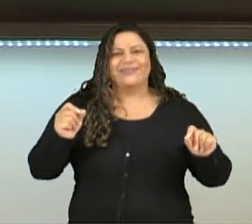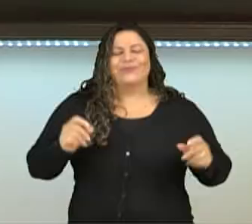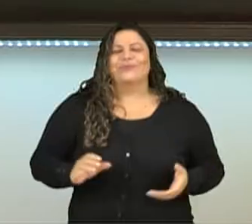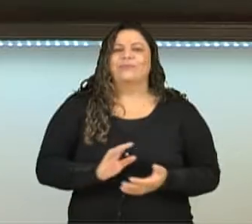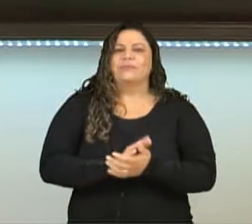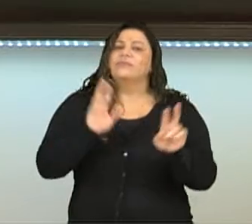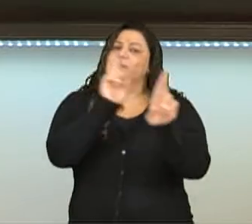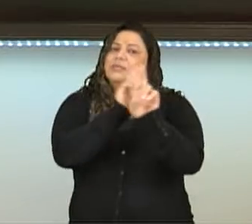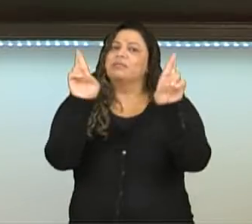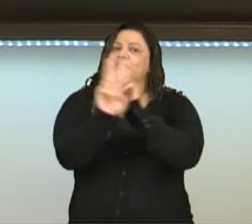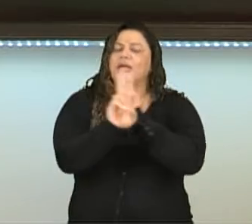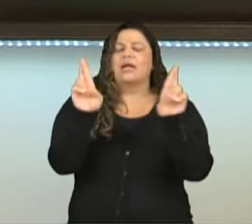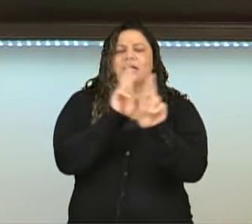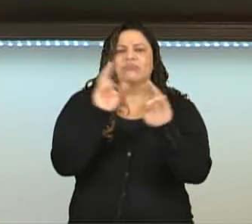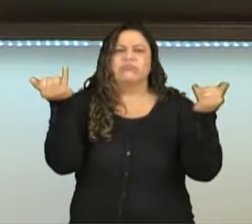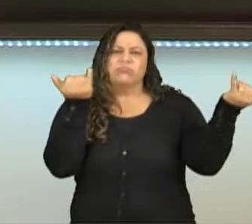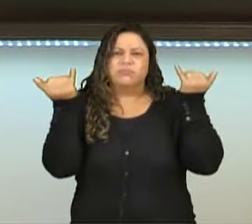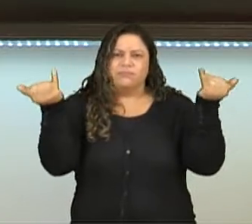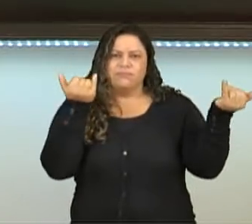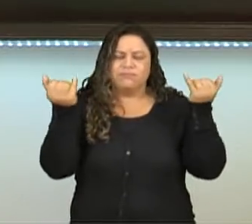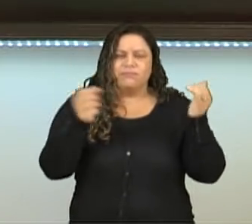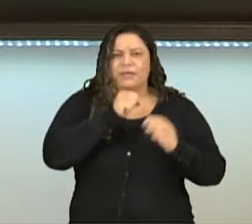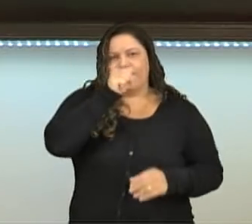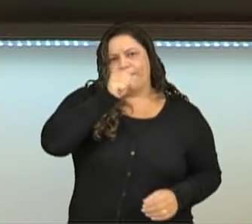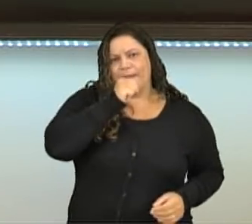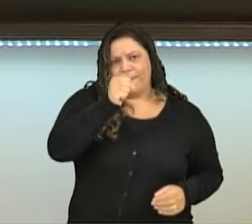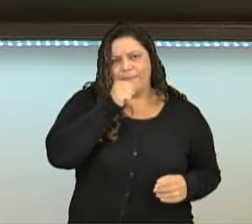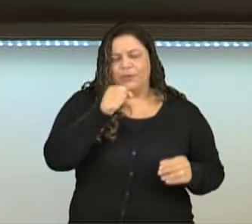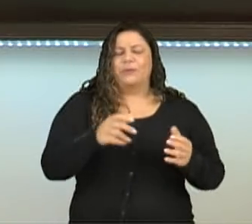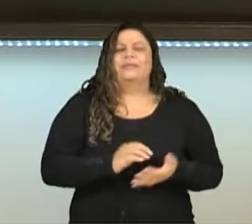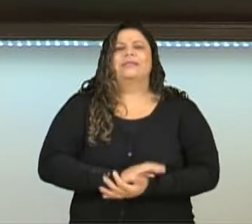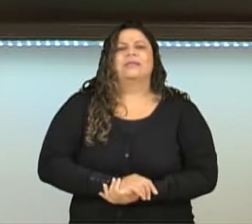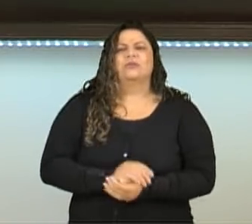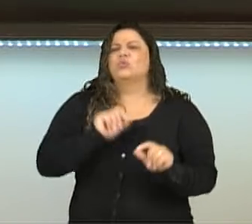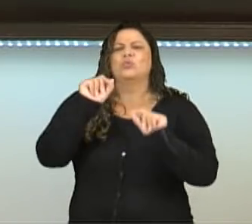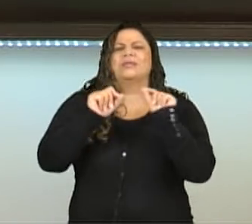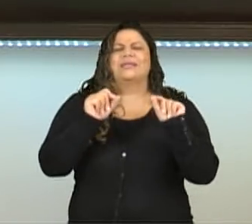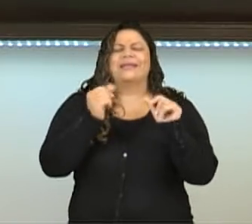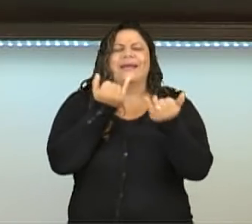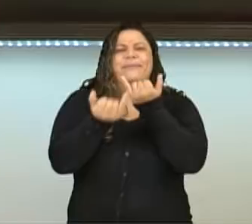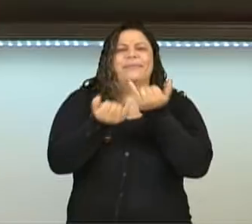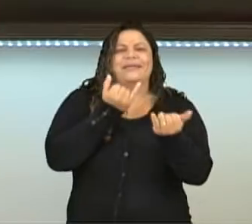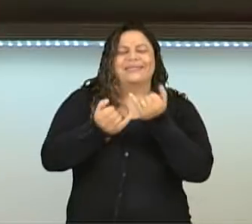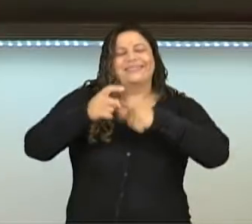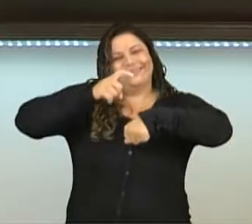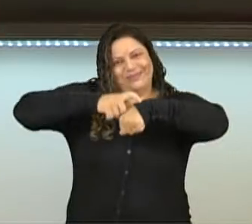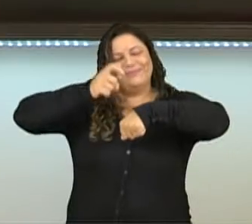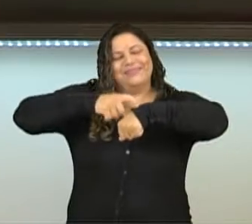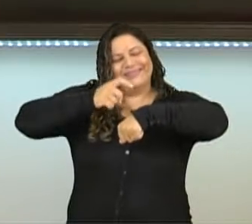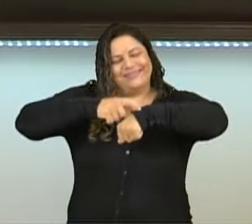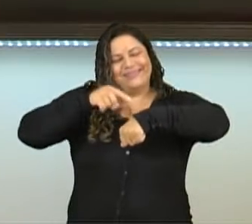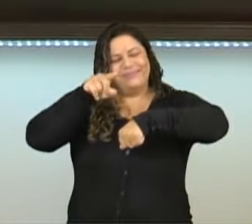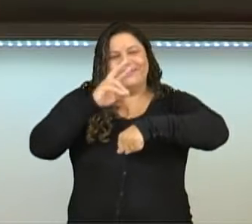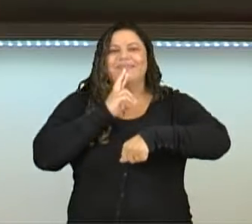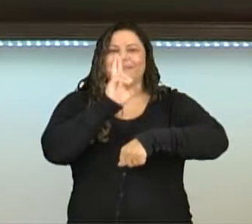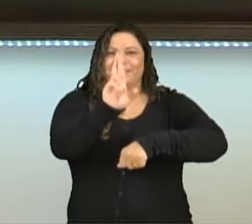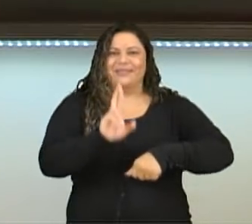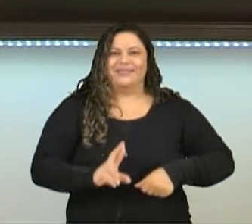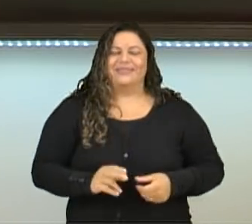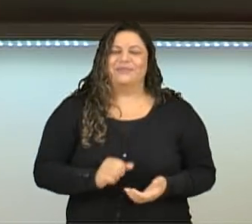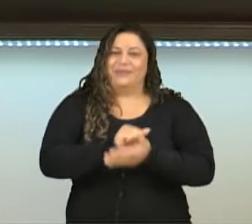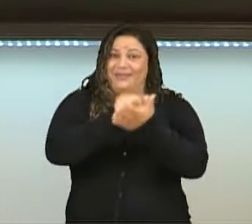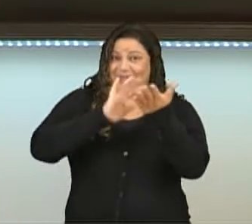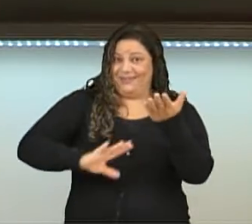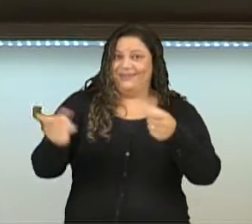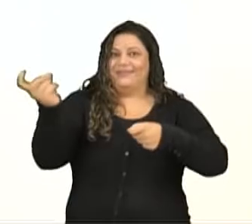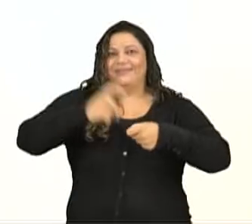se relacionam com os dados da reportagem? Então o que, que elas têm em comum? Mais um tempinho para vocês responderem essa atividade